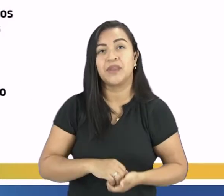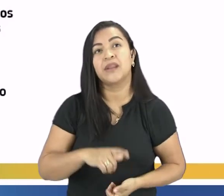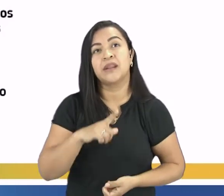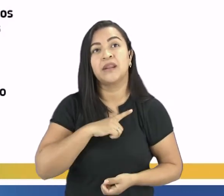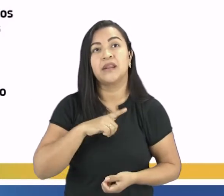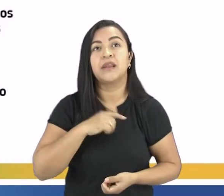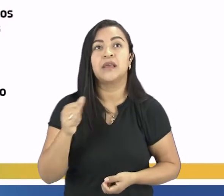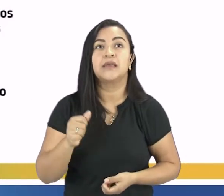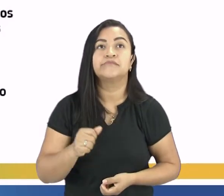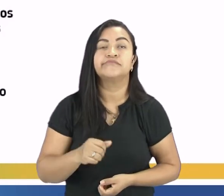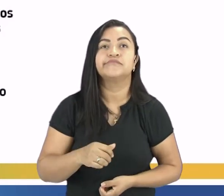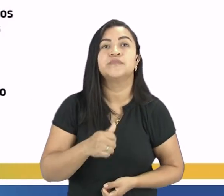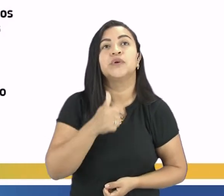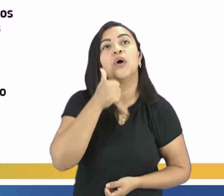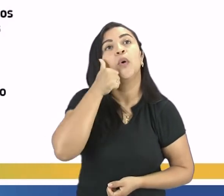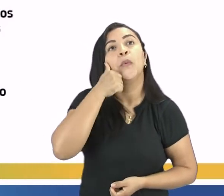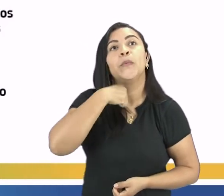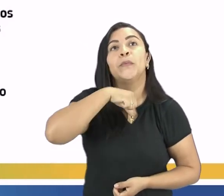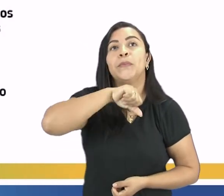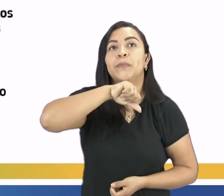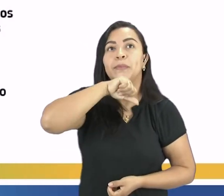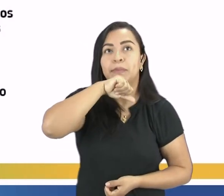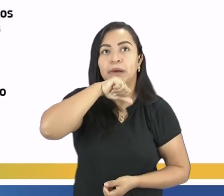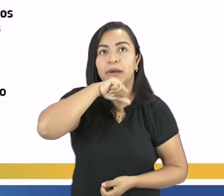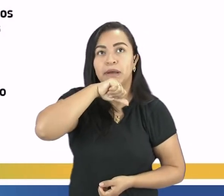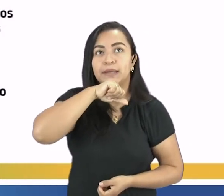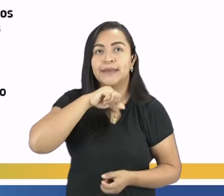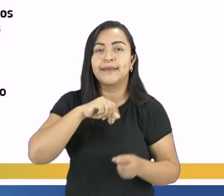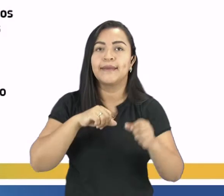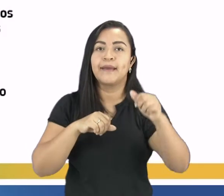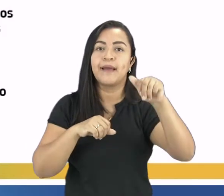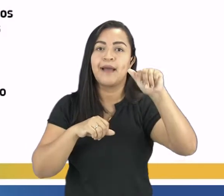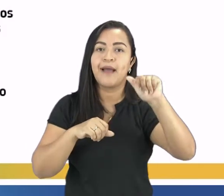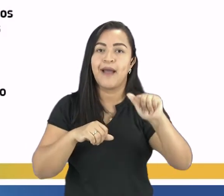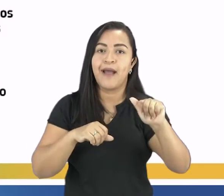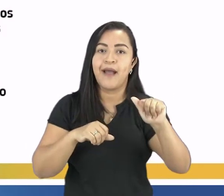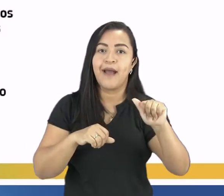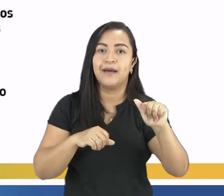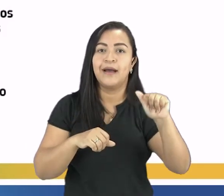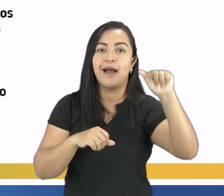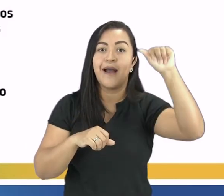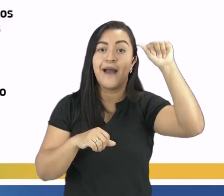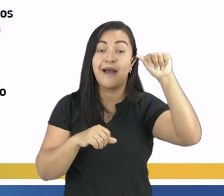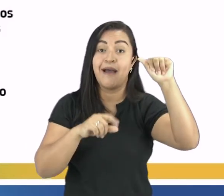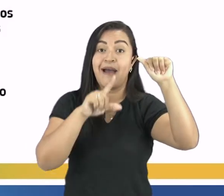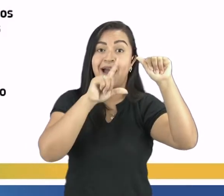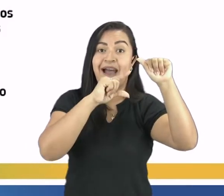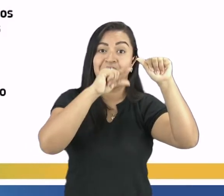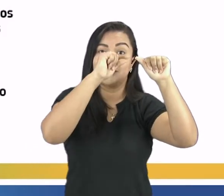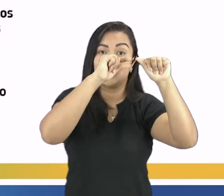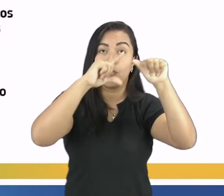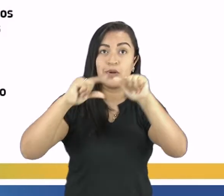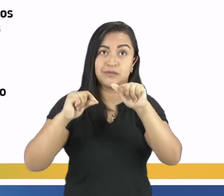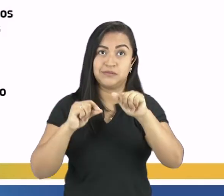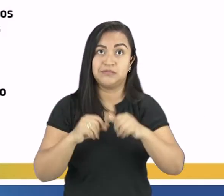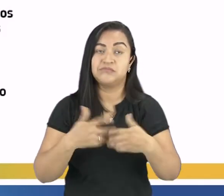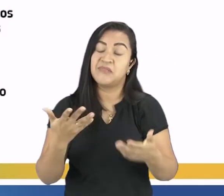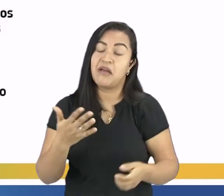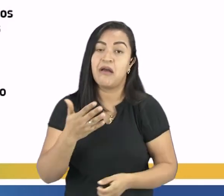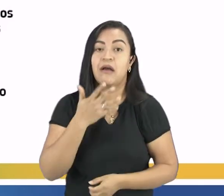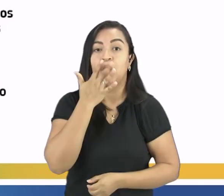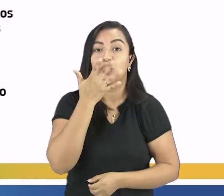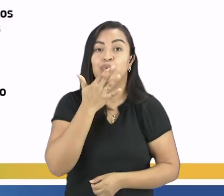ter um pai heterozigoto, azão, azinho. Provavelmente a cor dele vai ser parda,